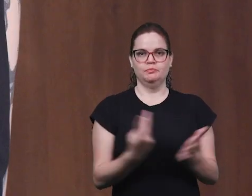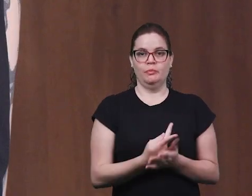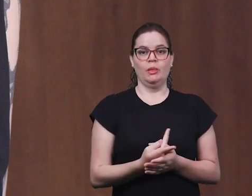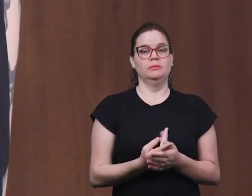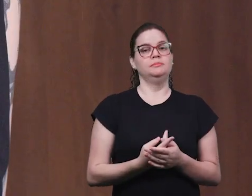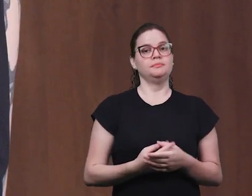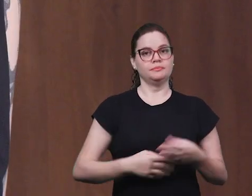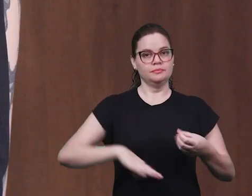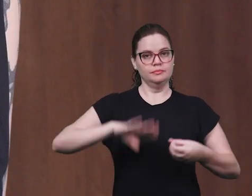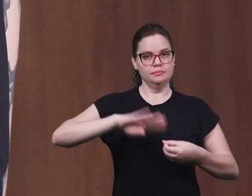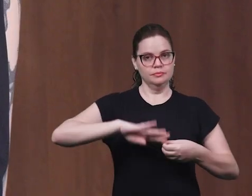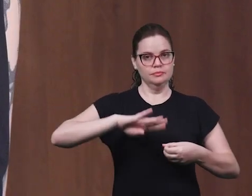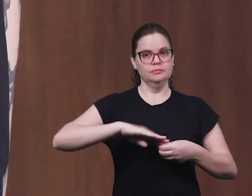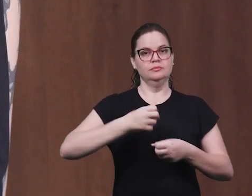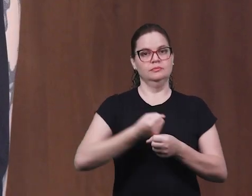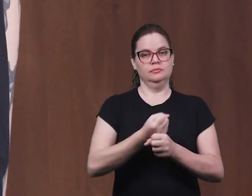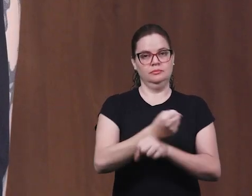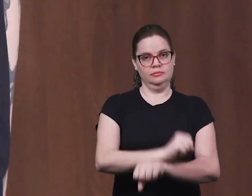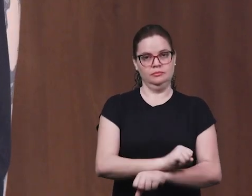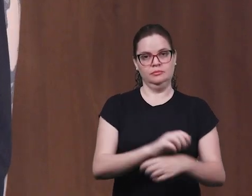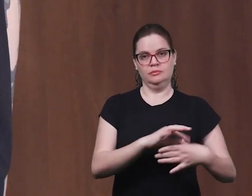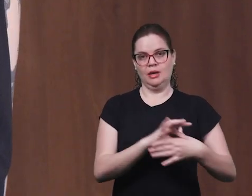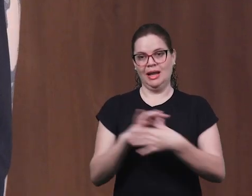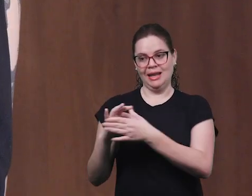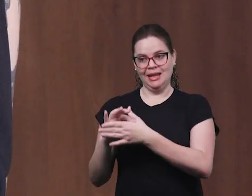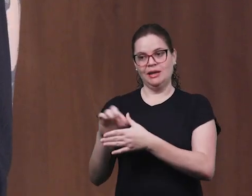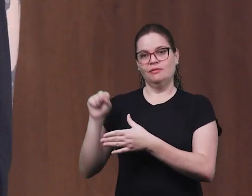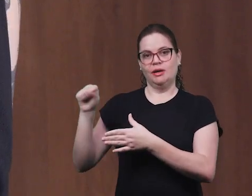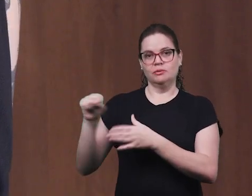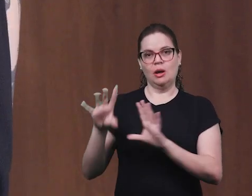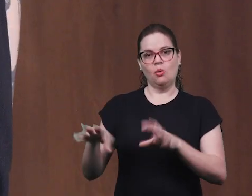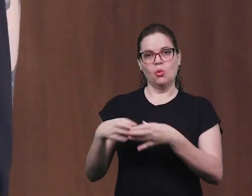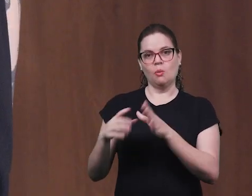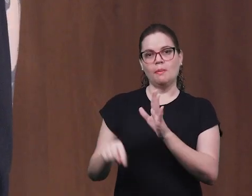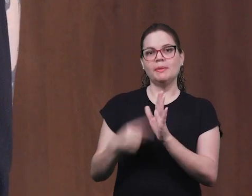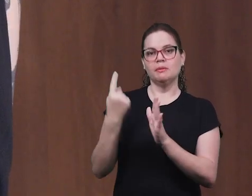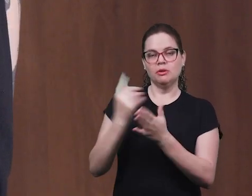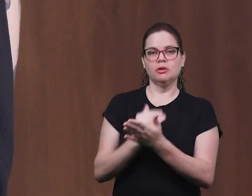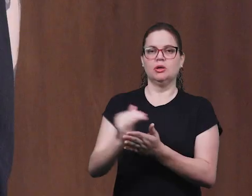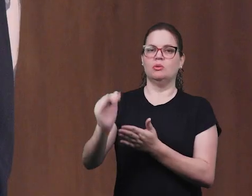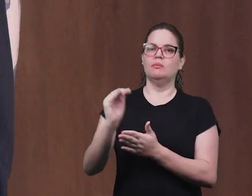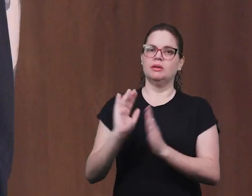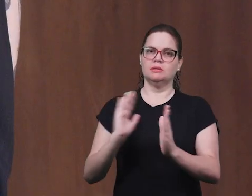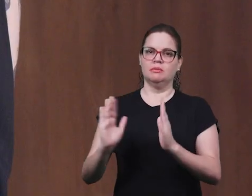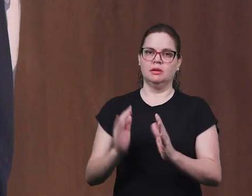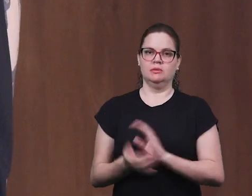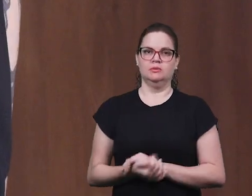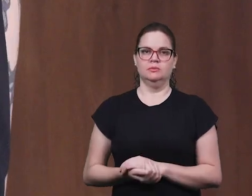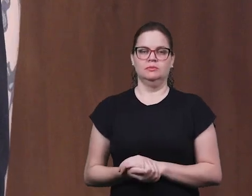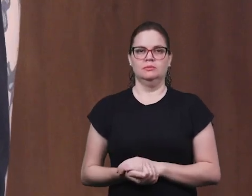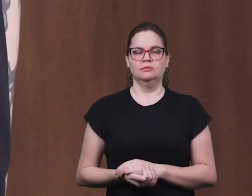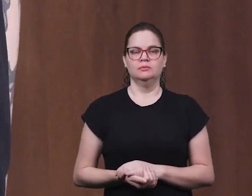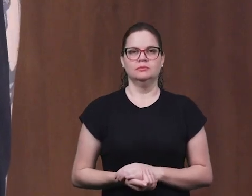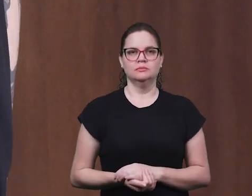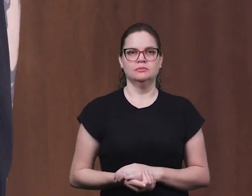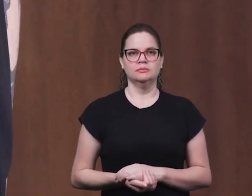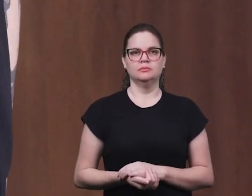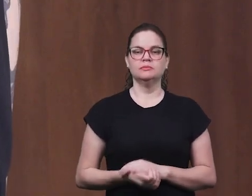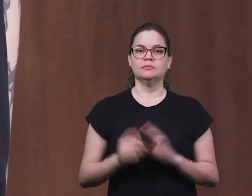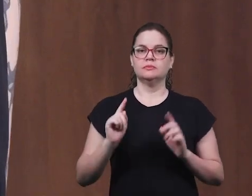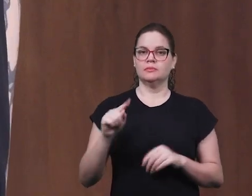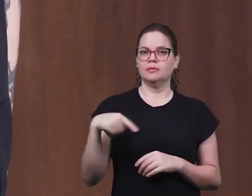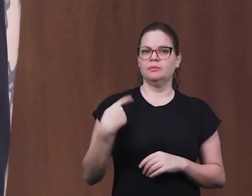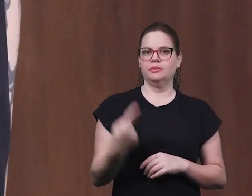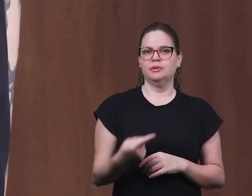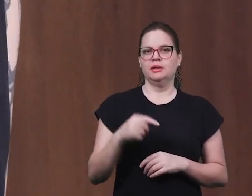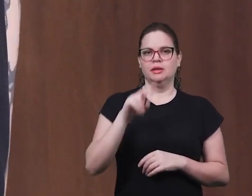cativeiro inicia na primeira leva, já com Jerusalém sob domínio completo da Babilônia. Então, depois,